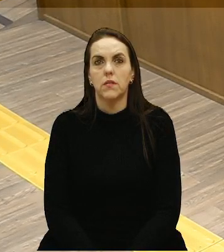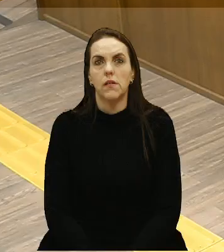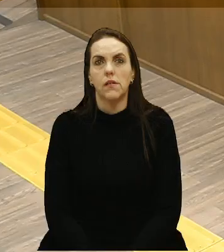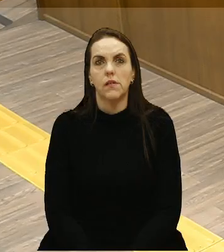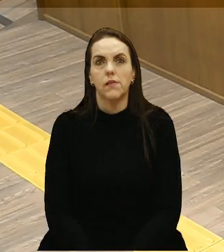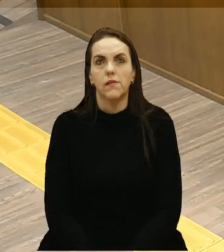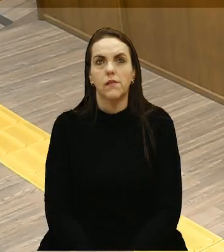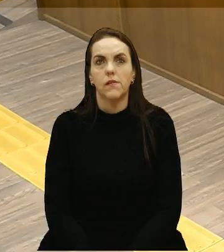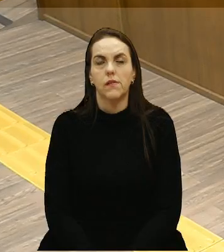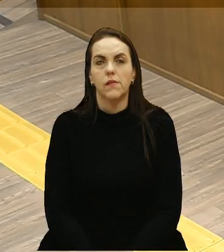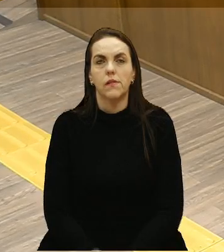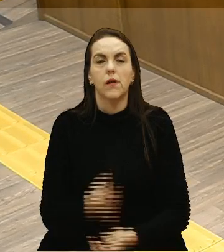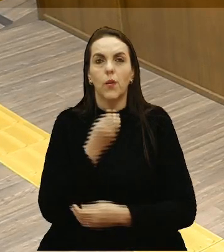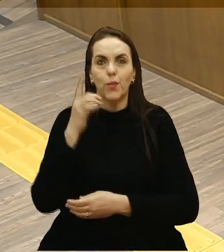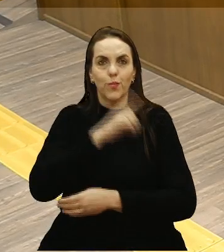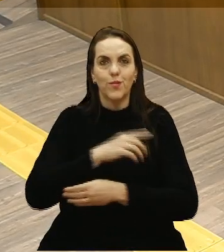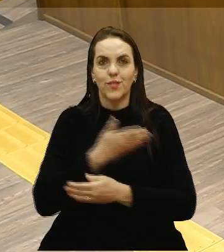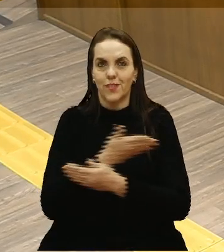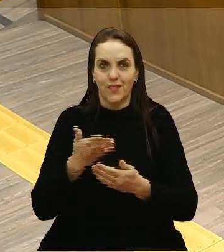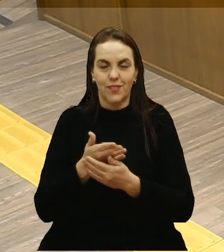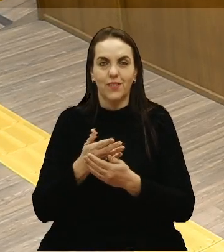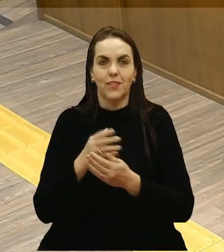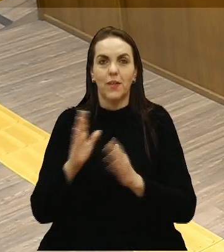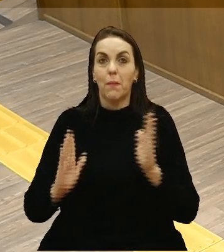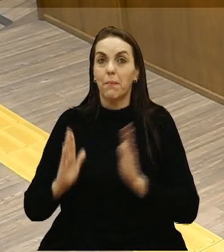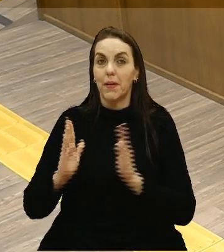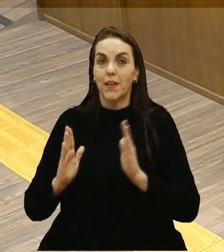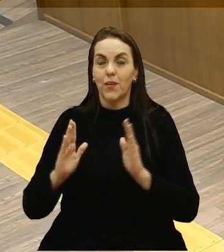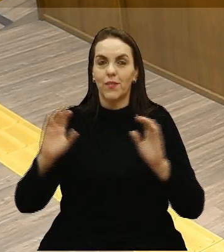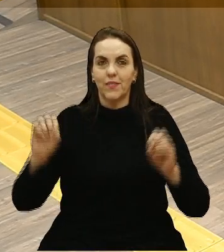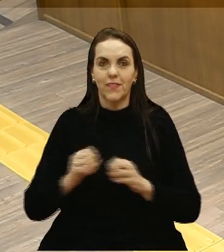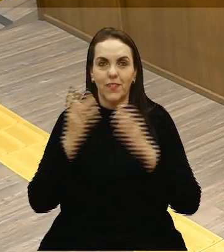Bom dia, vereador Cláudio. Estamos em época de festa da uva.